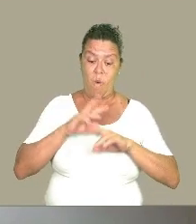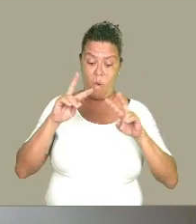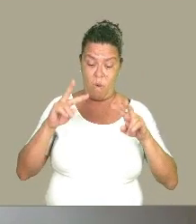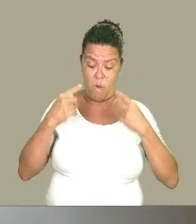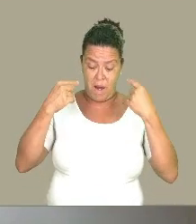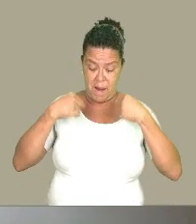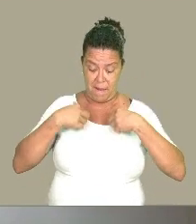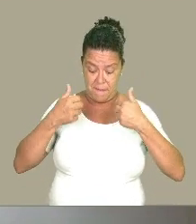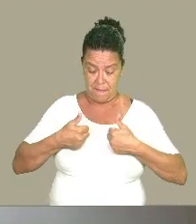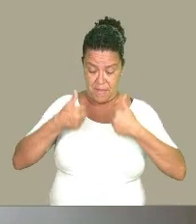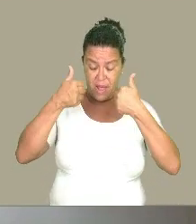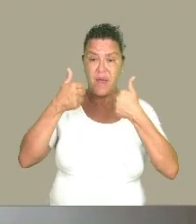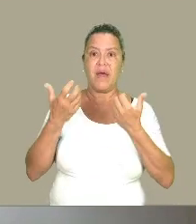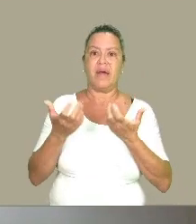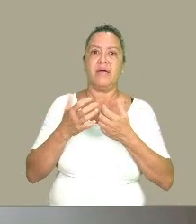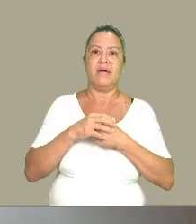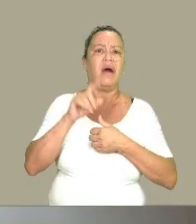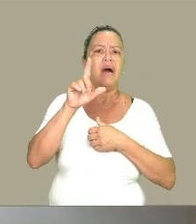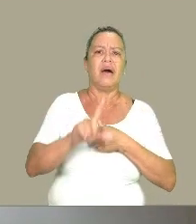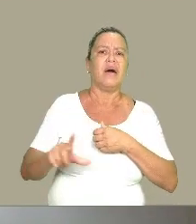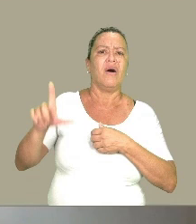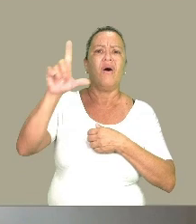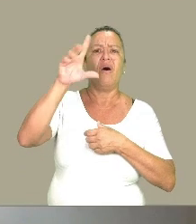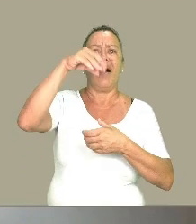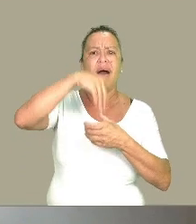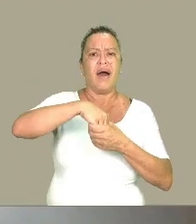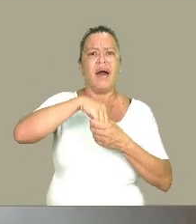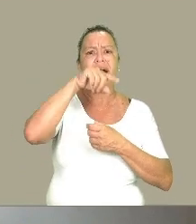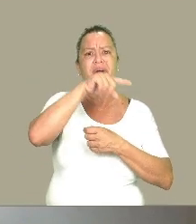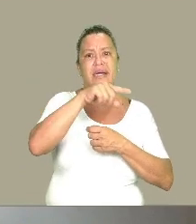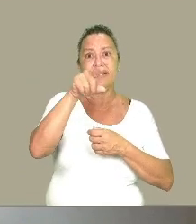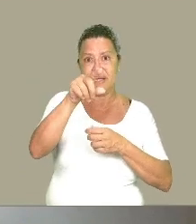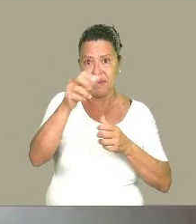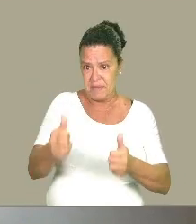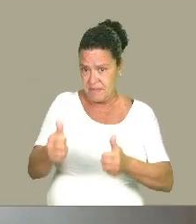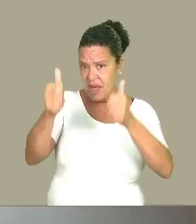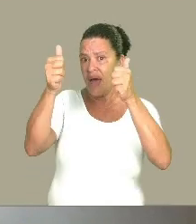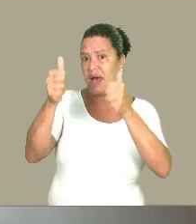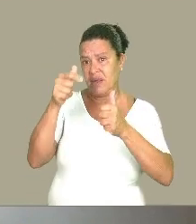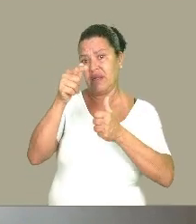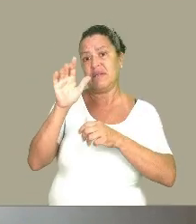cada vez mais. E é lógico que na medida que a gente se melhora, a